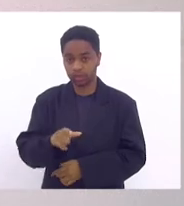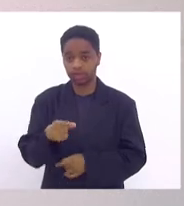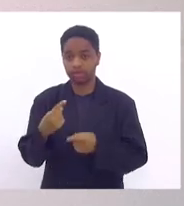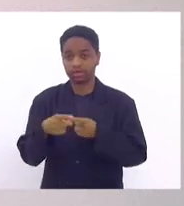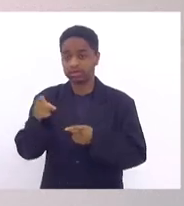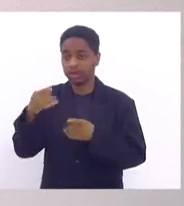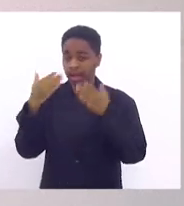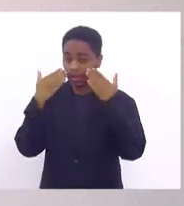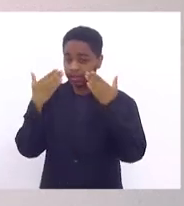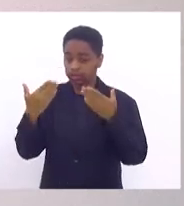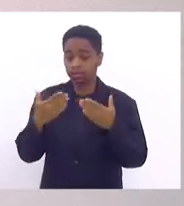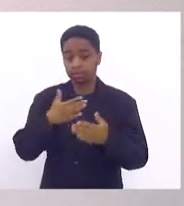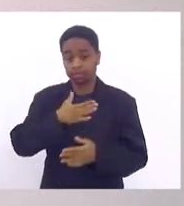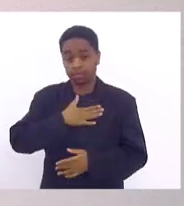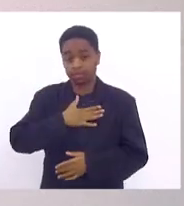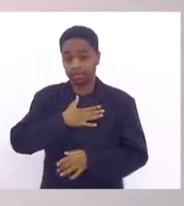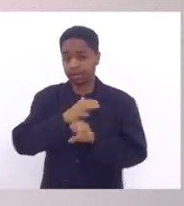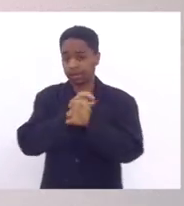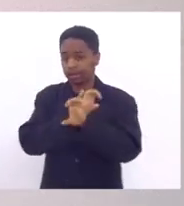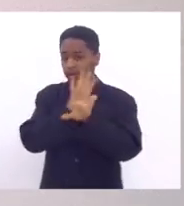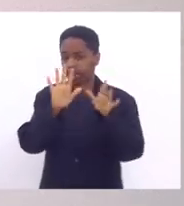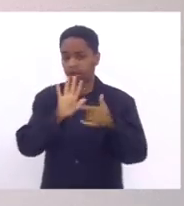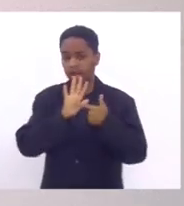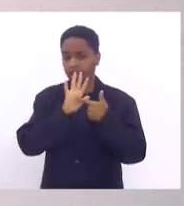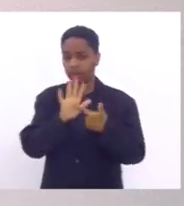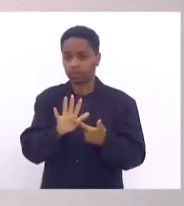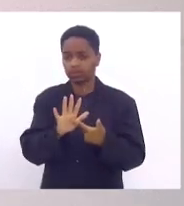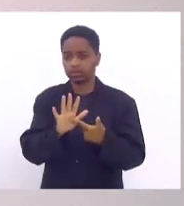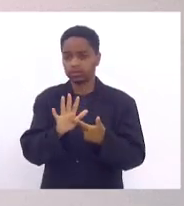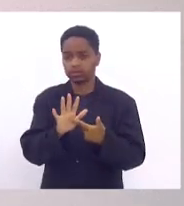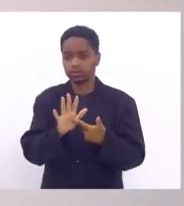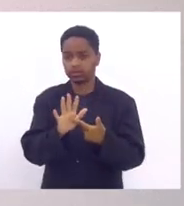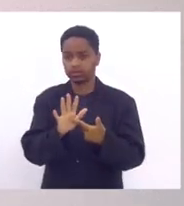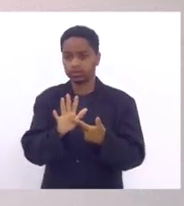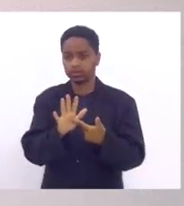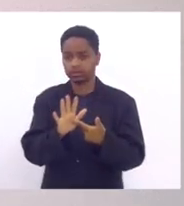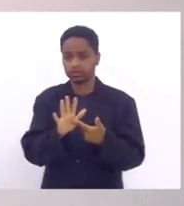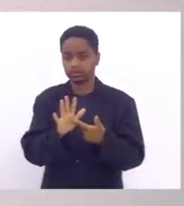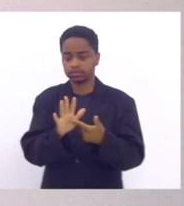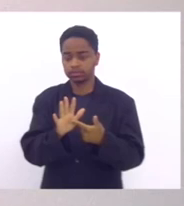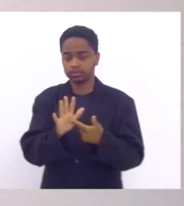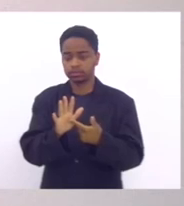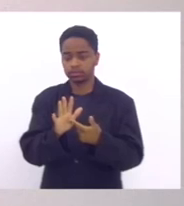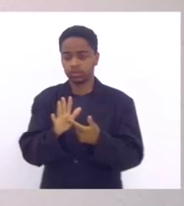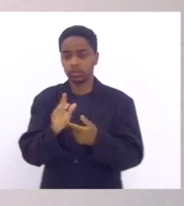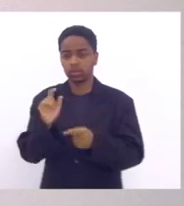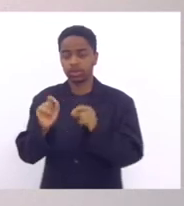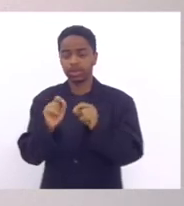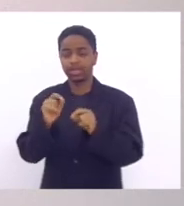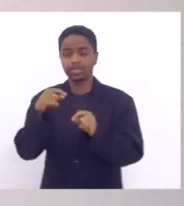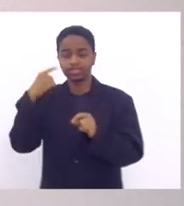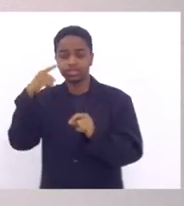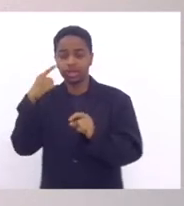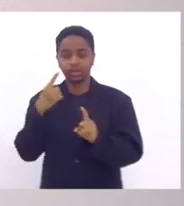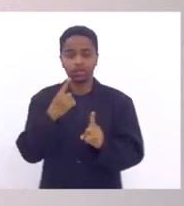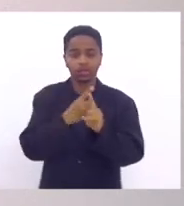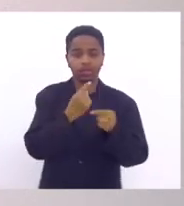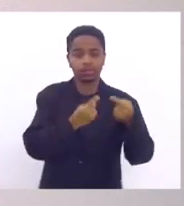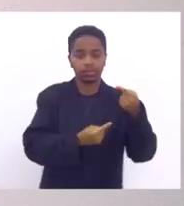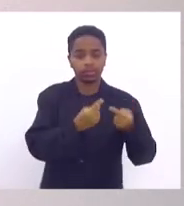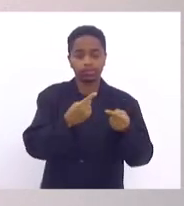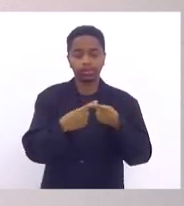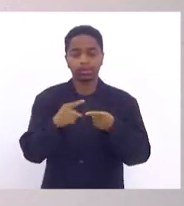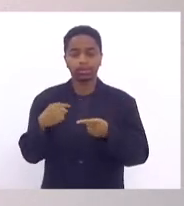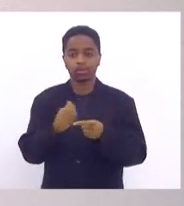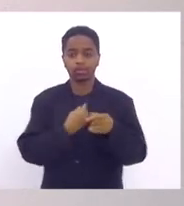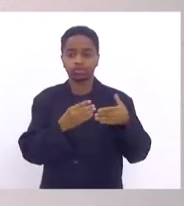fica nítida aquela eh Aquela aquele encontro do Direito com a política a gente sempre conduzindo